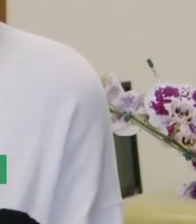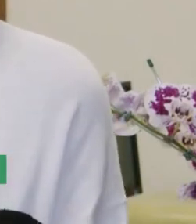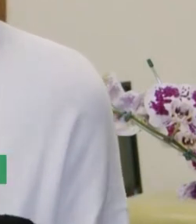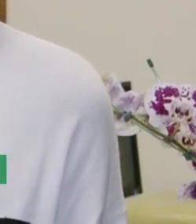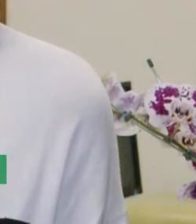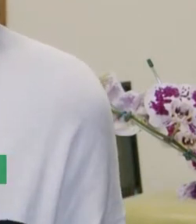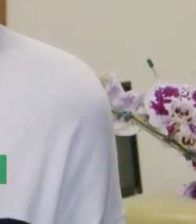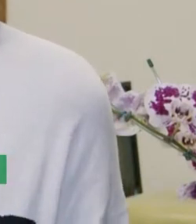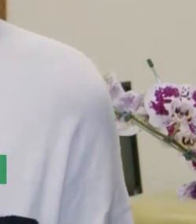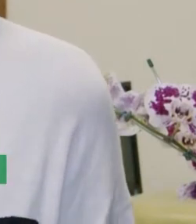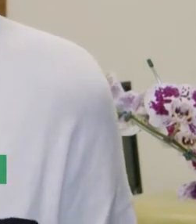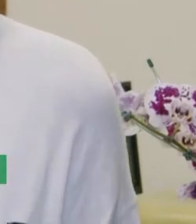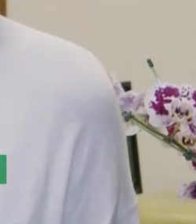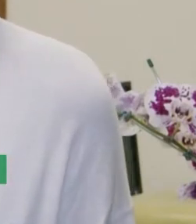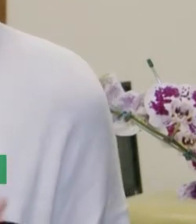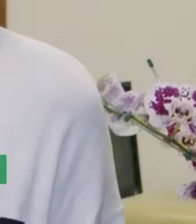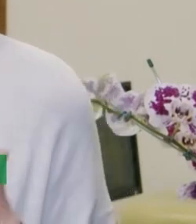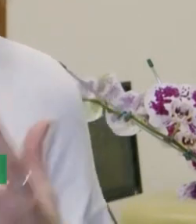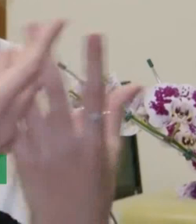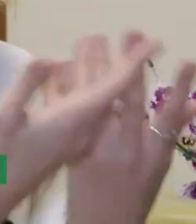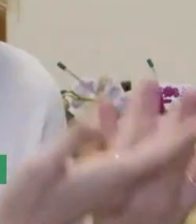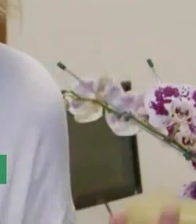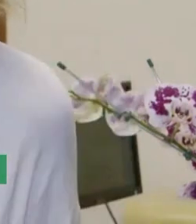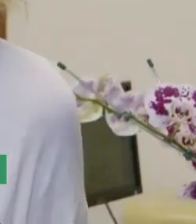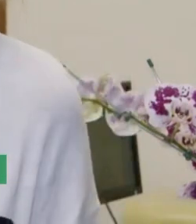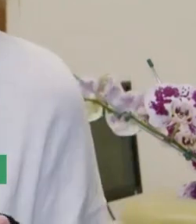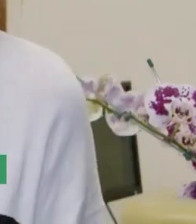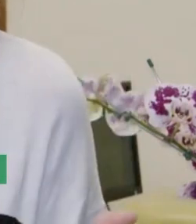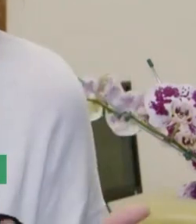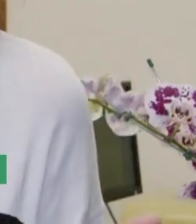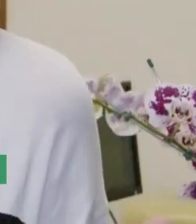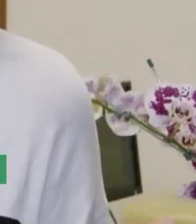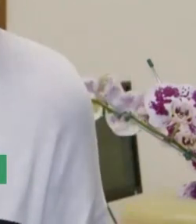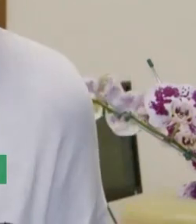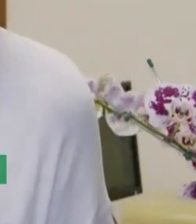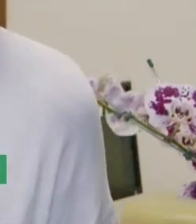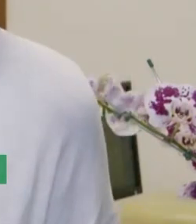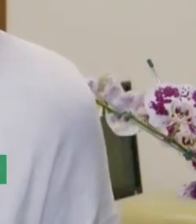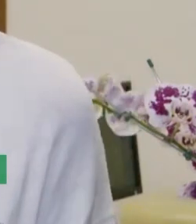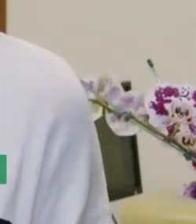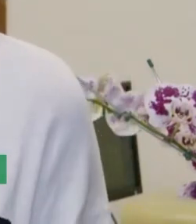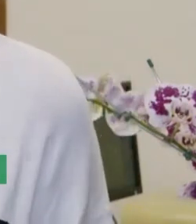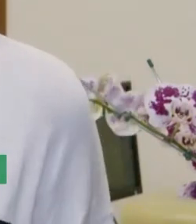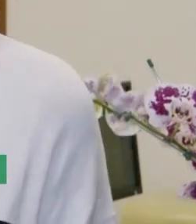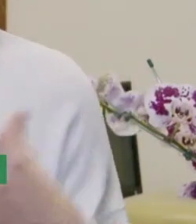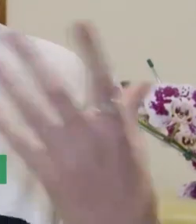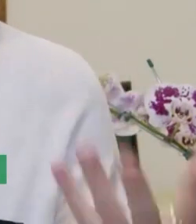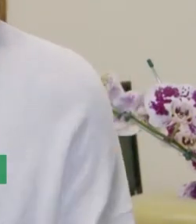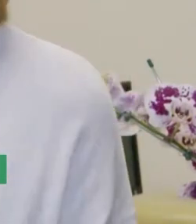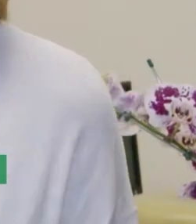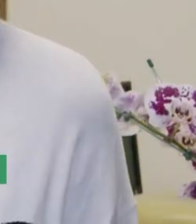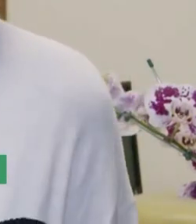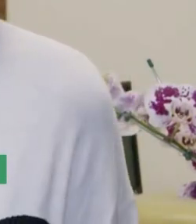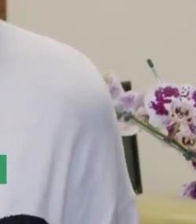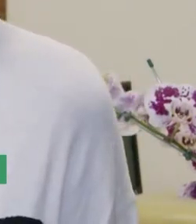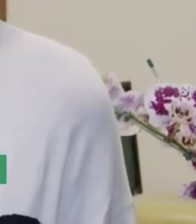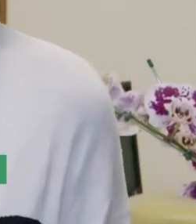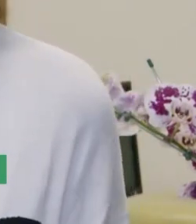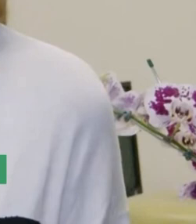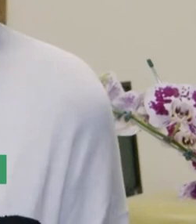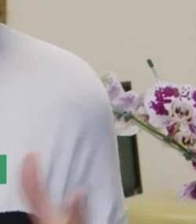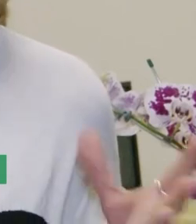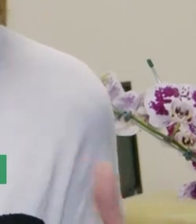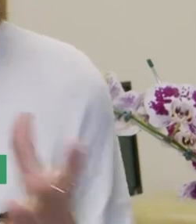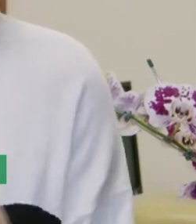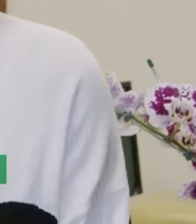como companheiro que se apropria do seu salário que quebra os seus pertences que não deixa a mulher ter acesso ao seu celular a chave do